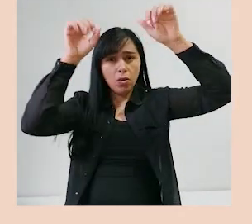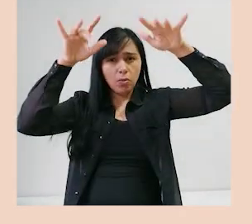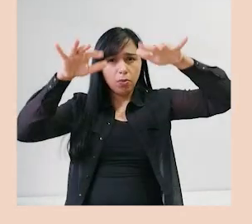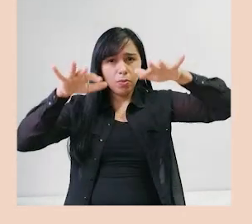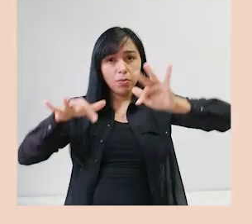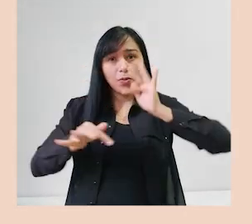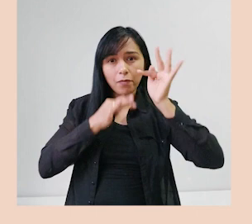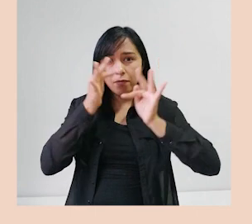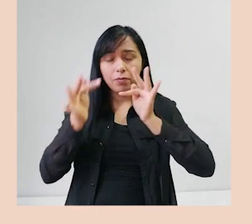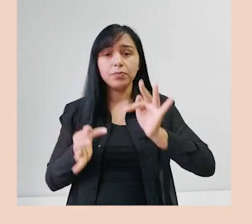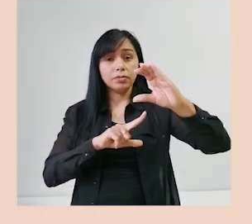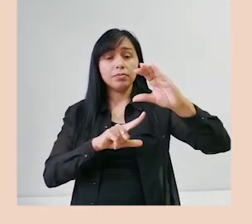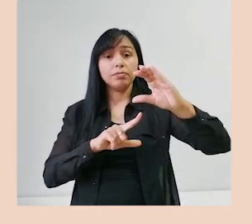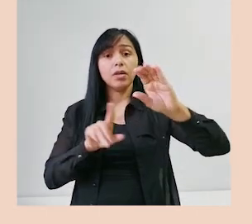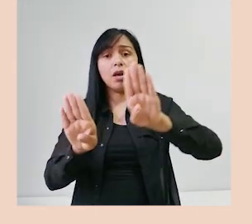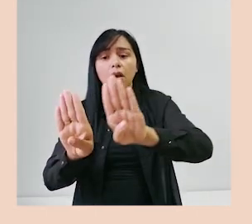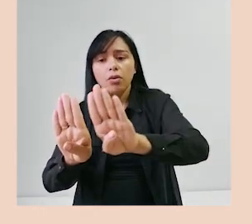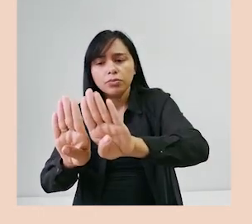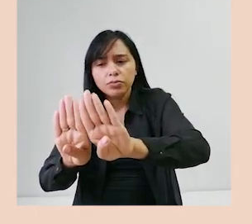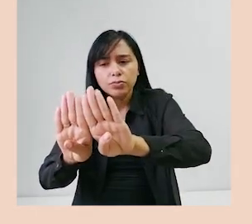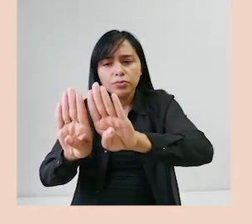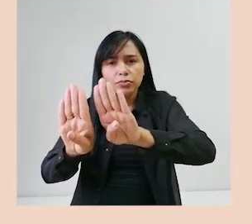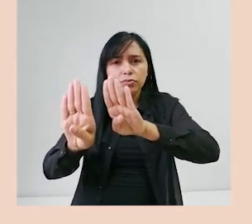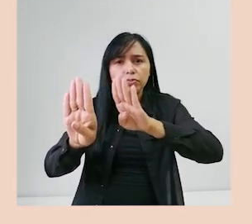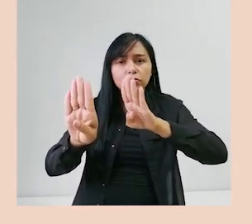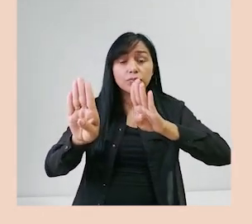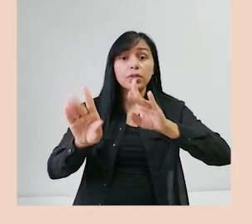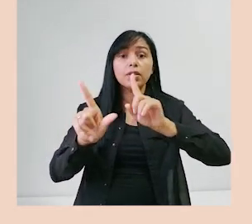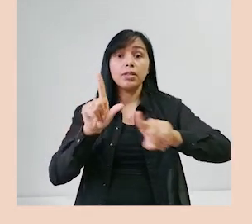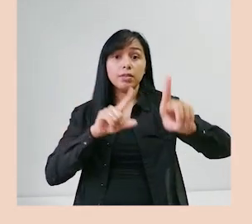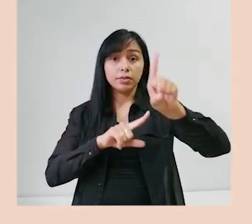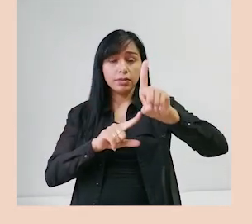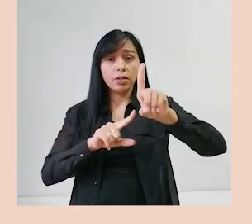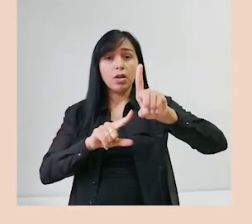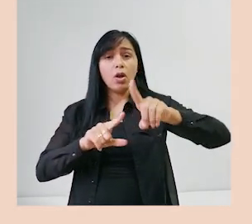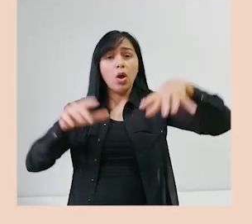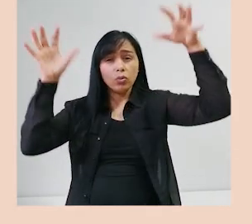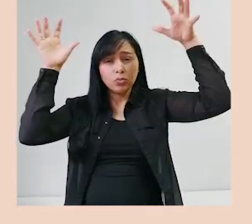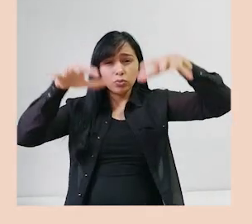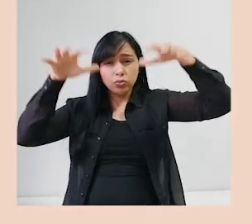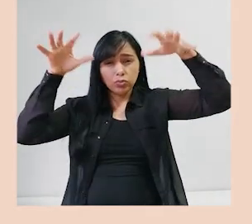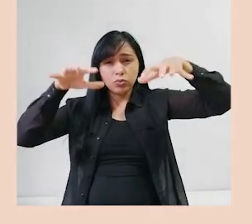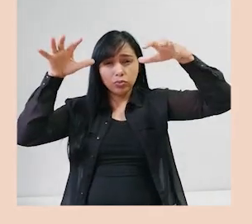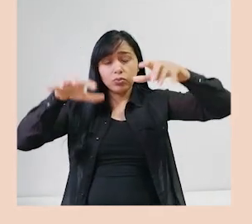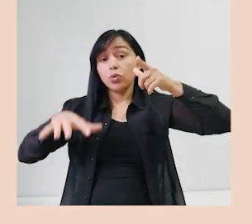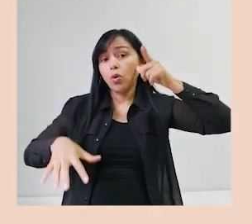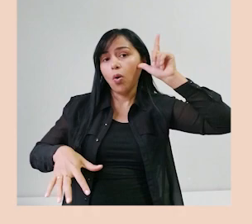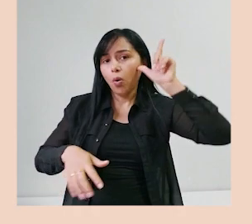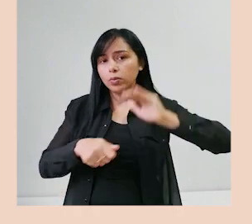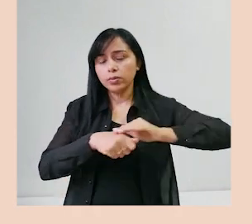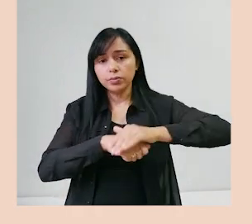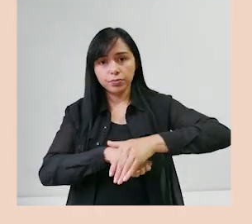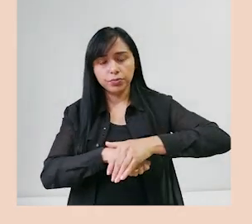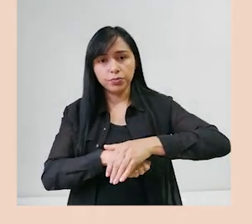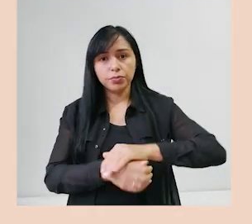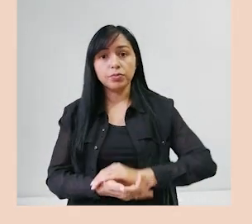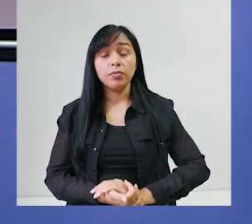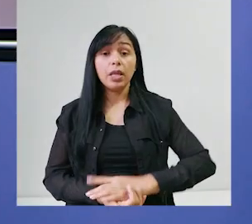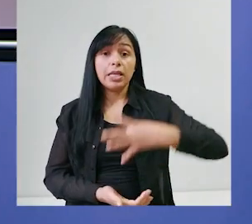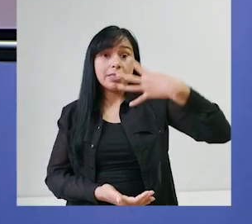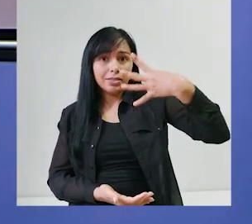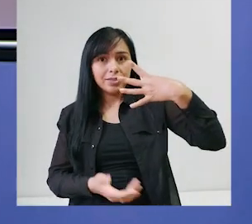abriu-se a porta devagar letra D Choveu muito ontem à noite então nessas quatro orações